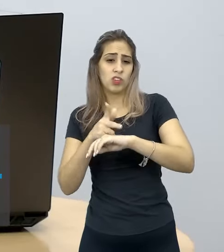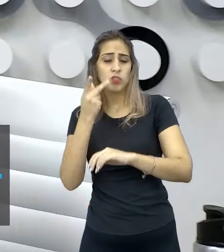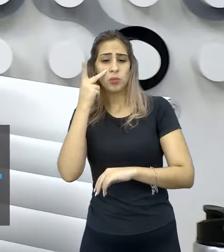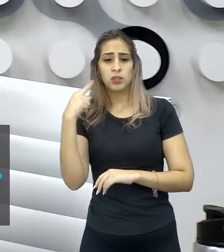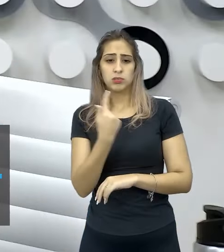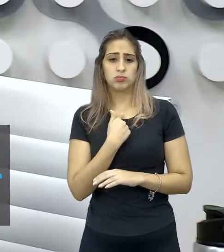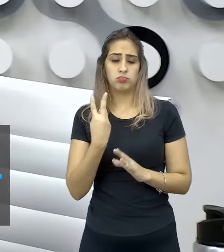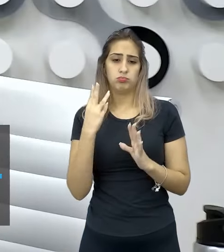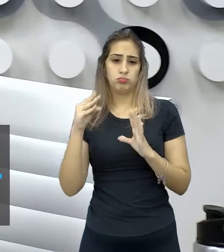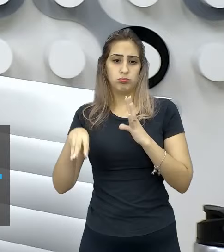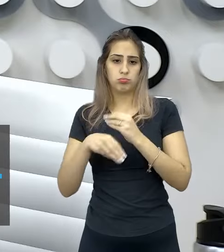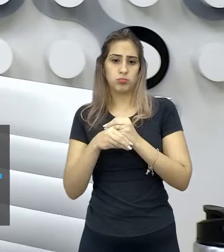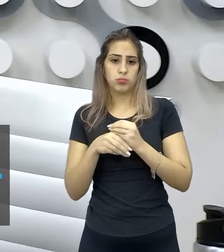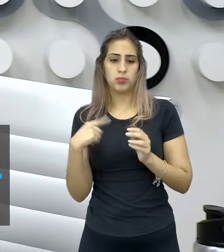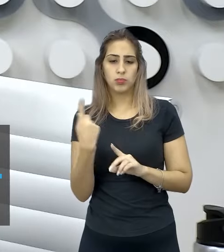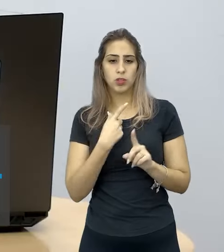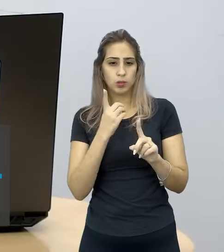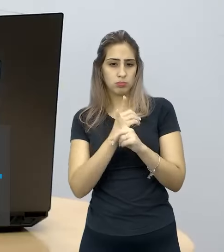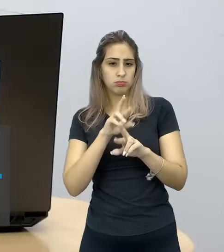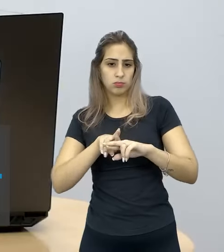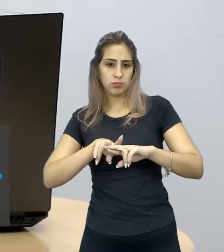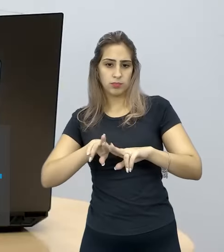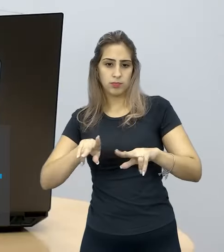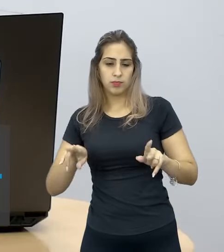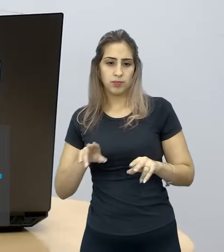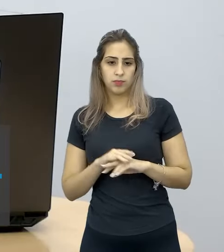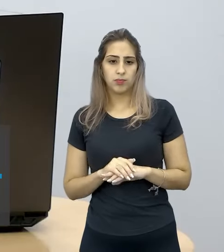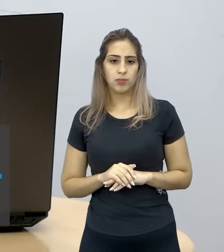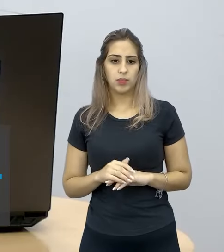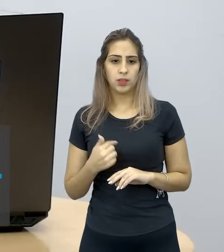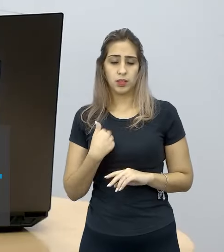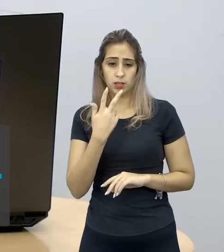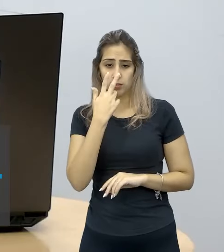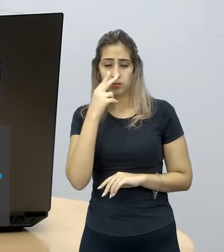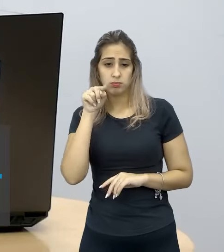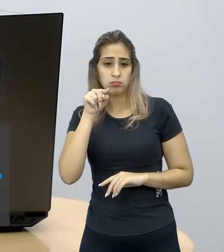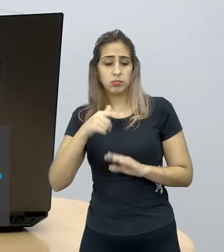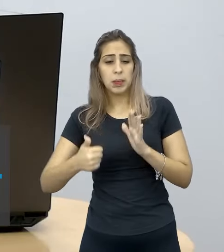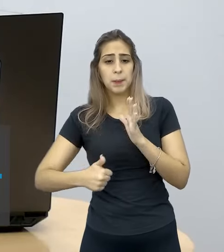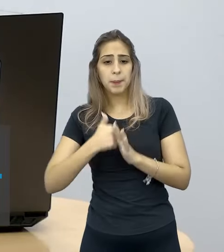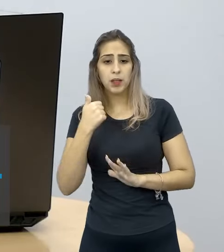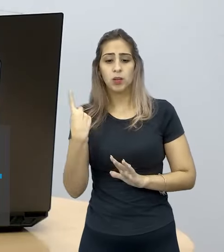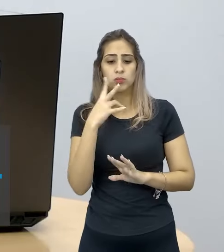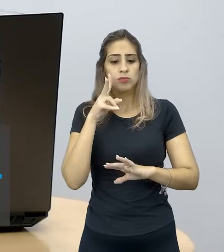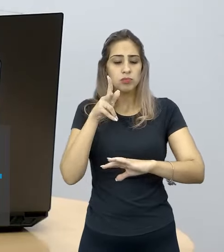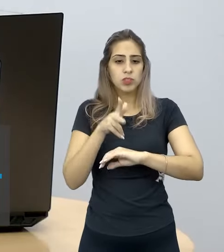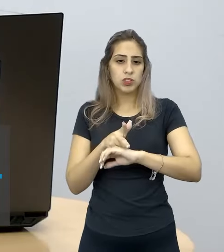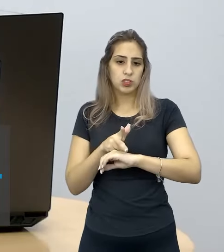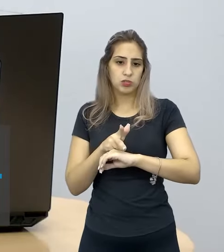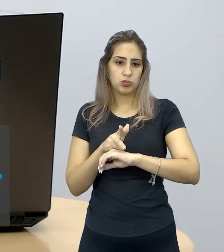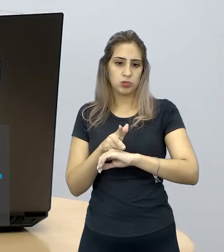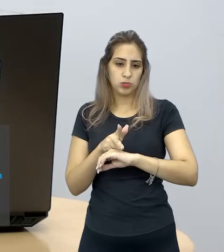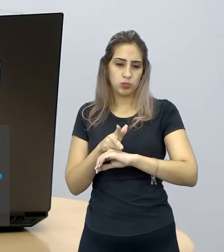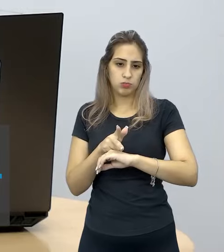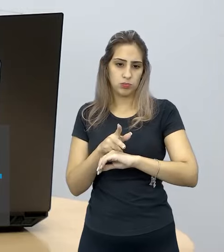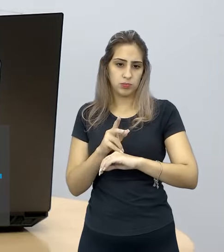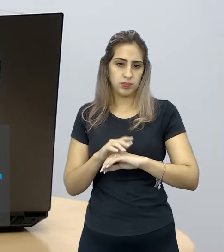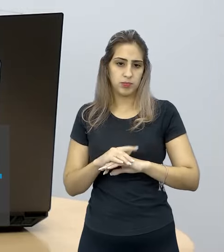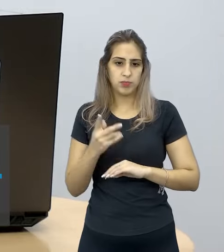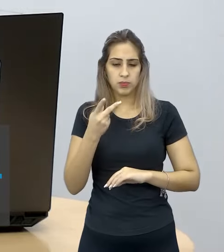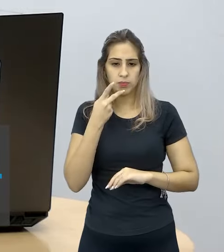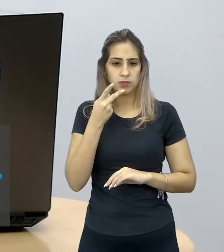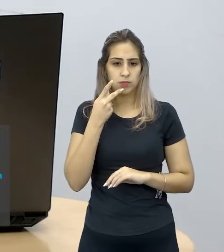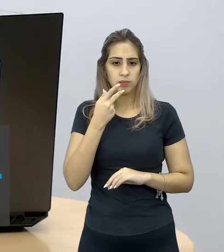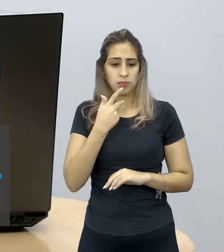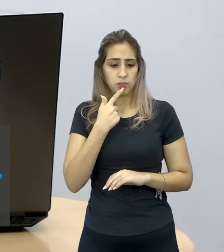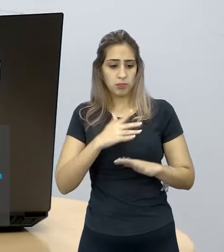gente pôr, né? A gente achou... nós achamos vários, mas eu achei que esse aí cabia bem, assim, no nosso... Porque, assim, falando